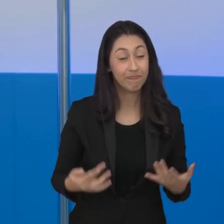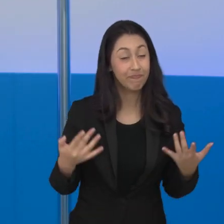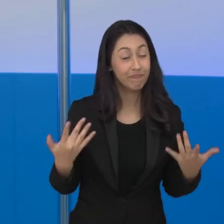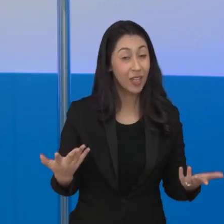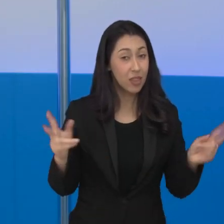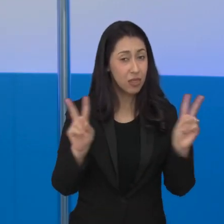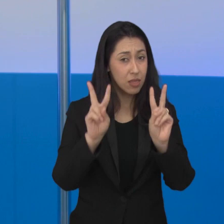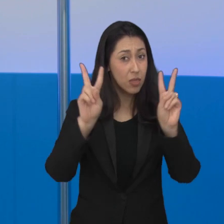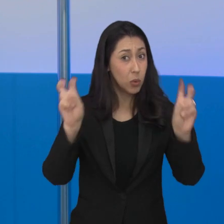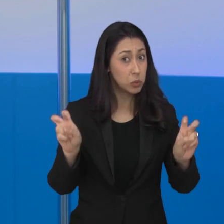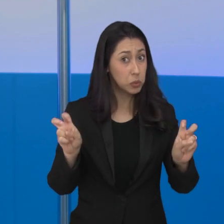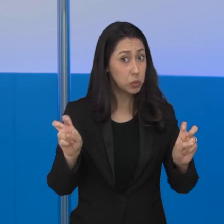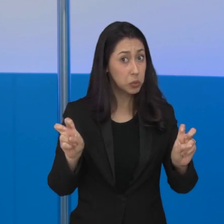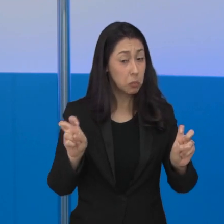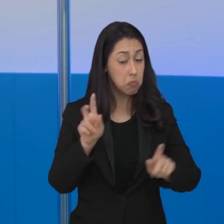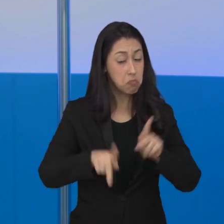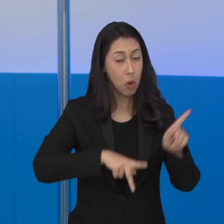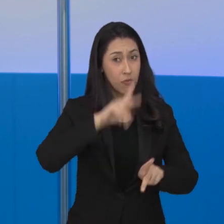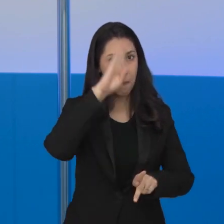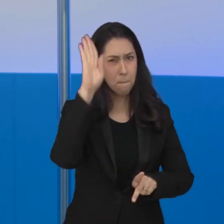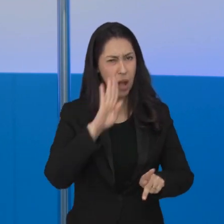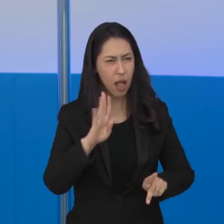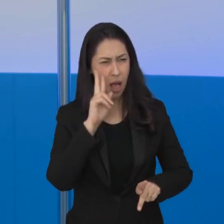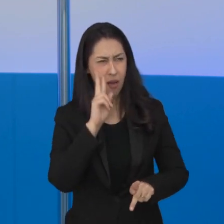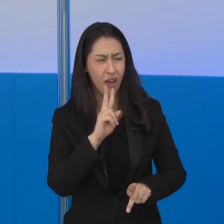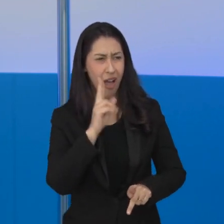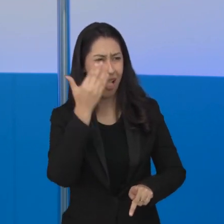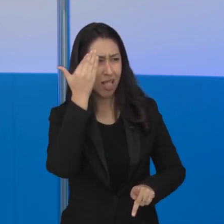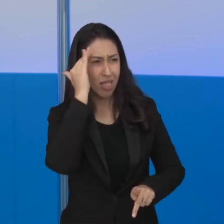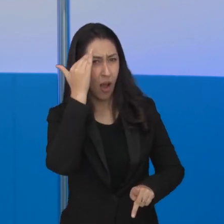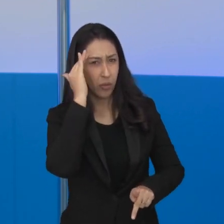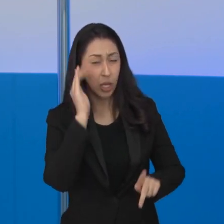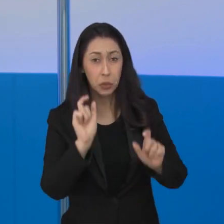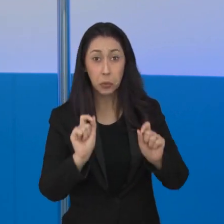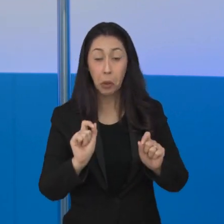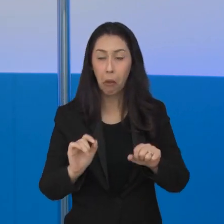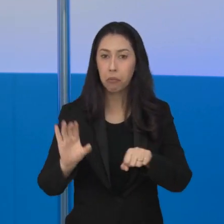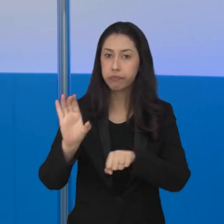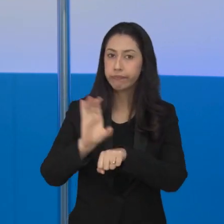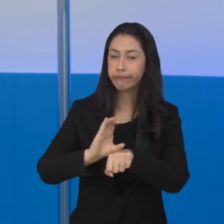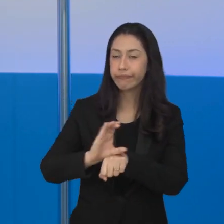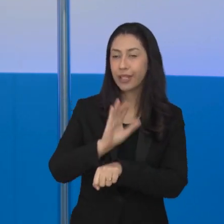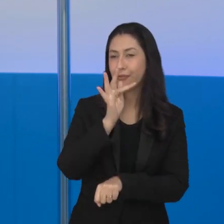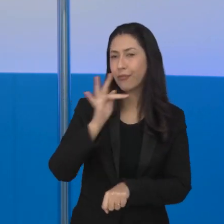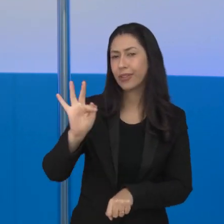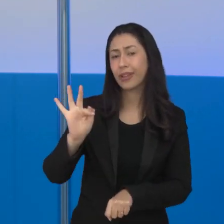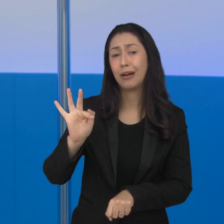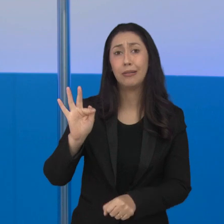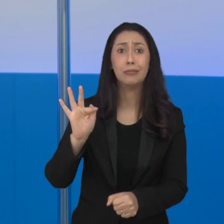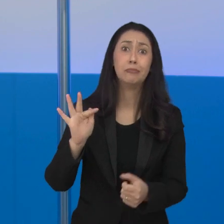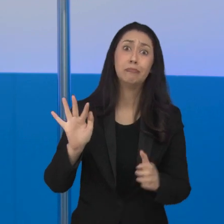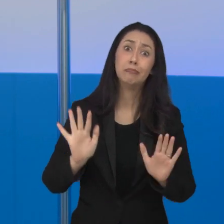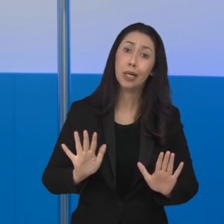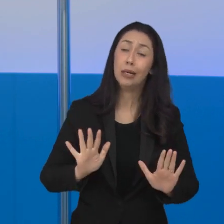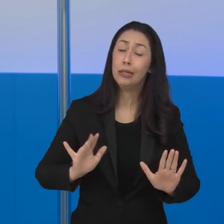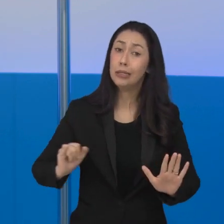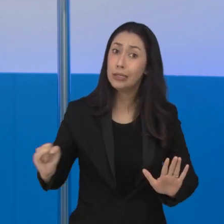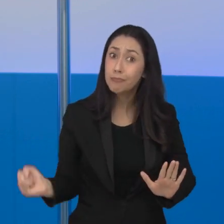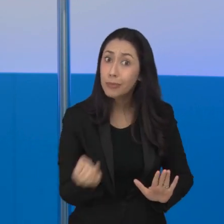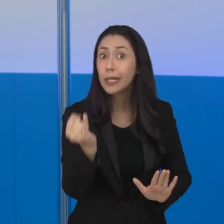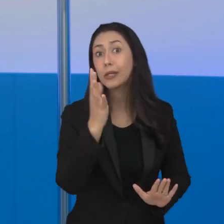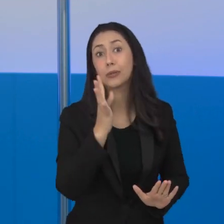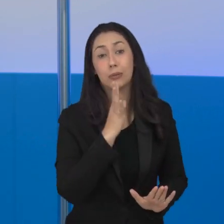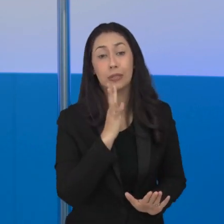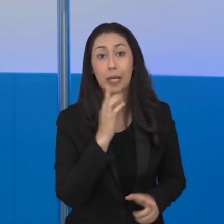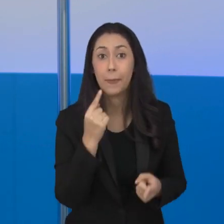Bom, e se tem uma questão que muitos brasileiros têm dificuldade é com o entendimento da nossa Constituição Federal. mas é fundamental conhecer.